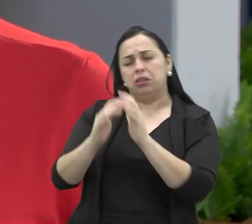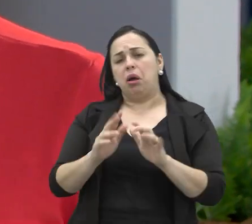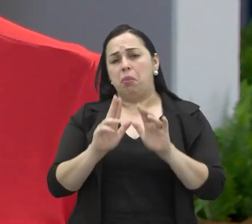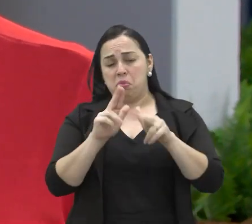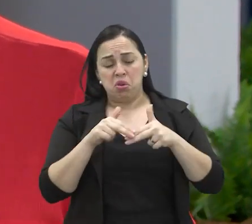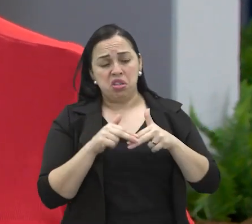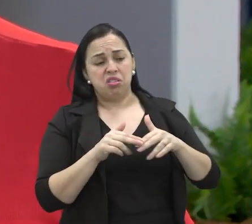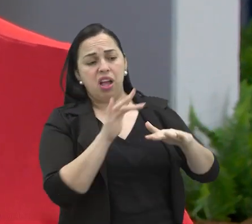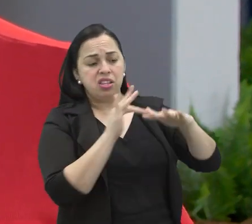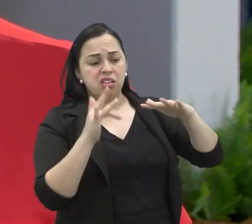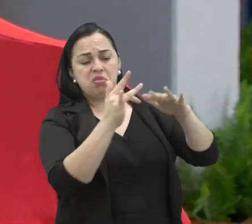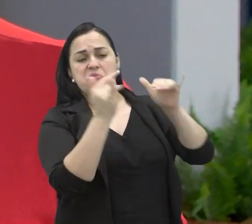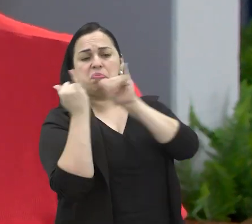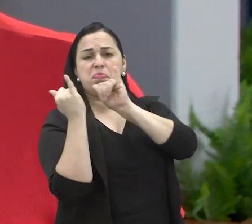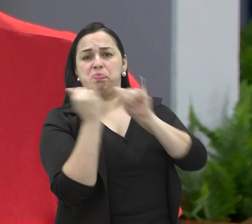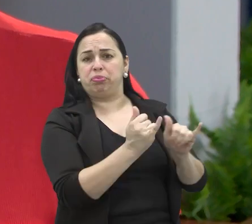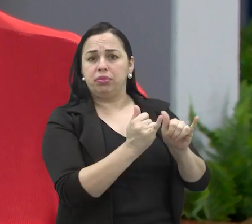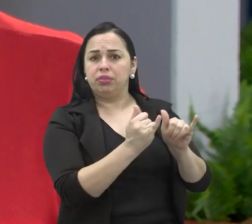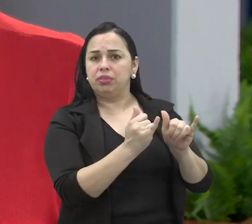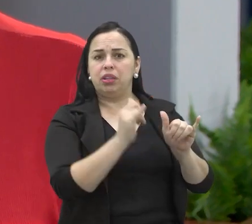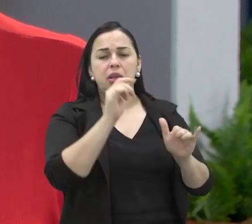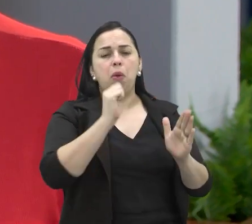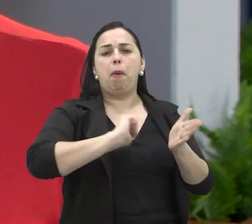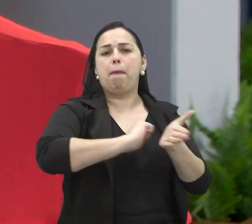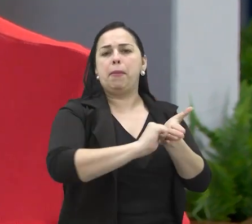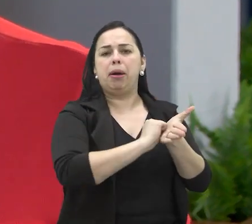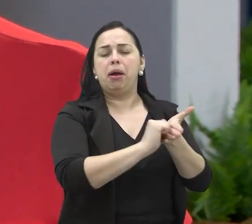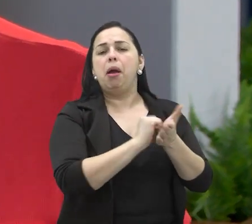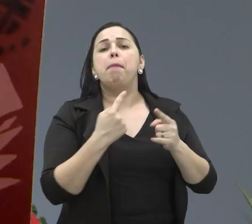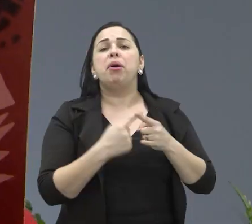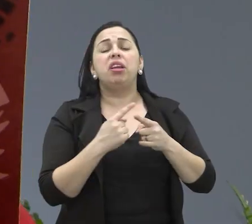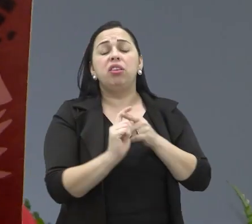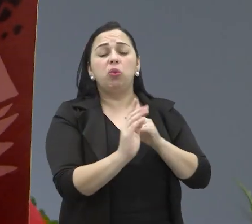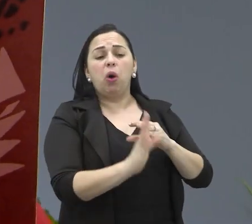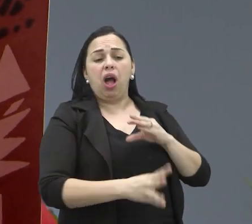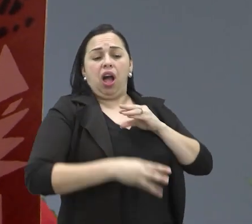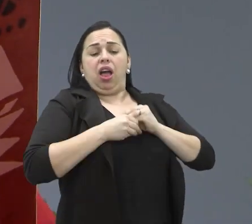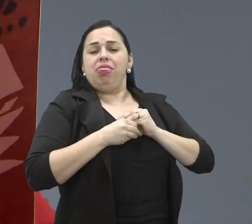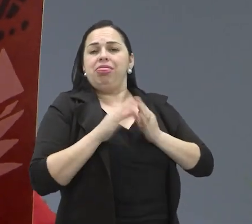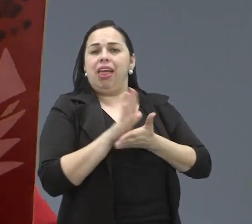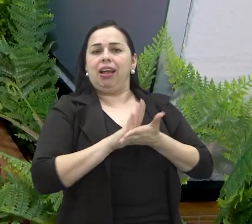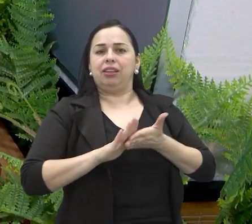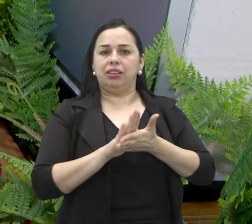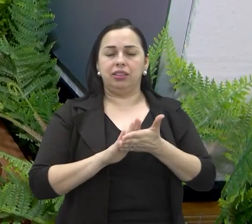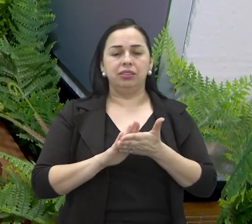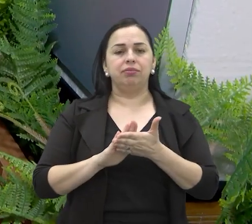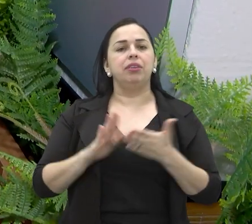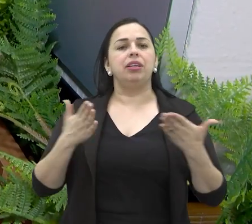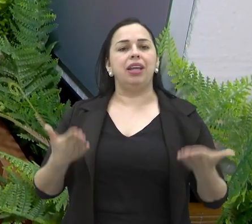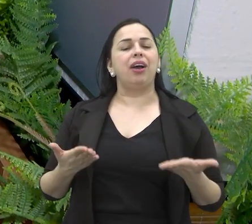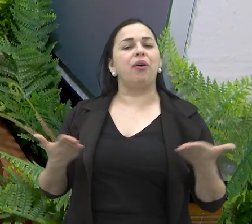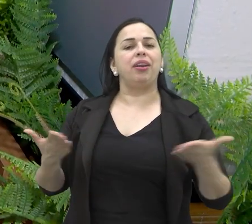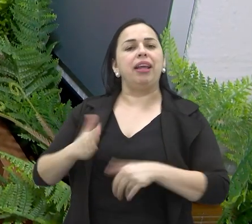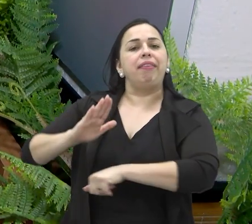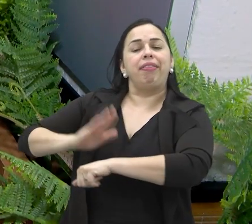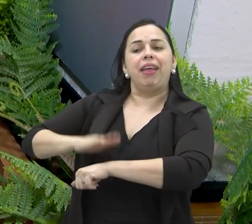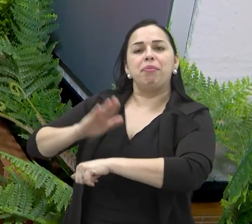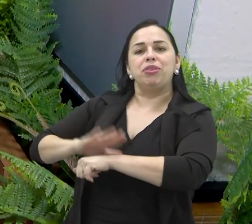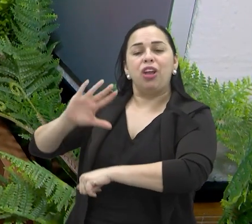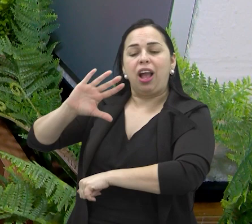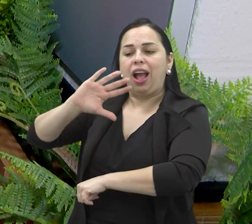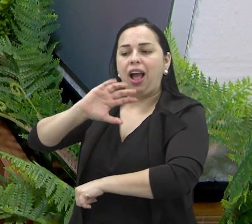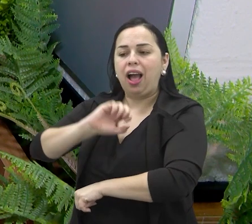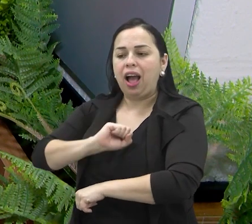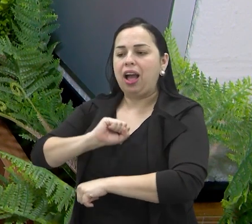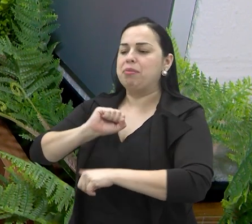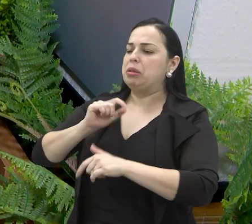decidi excluir as redes sociais porque eu vi que não estava me agregando em nada. Ao tomar a decisão, ela encontrou mais tempo para fazer